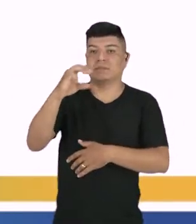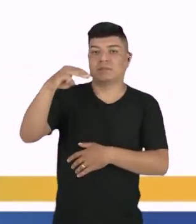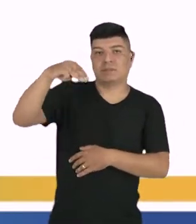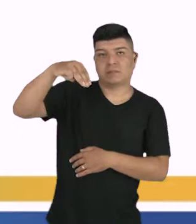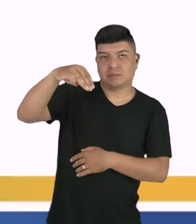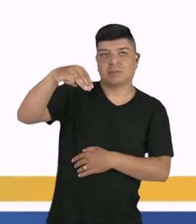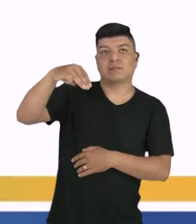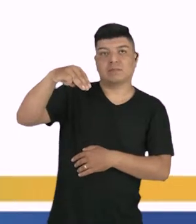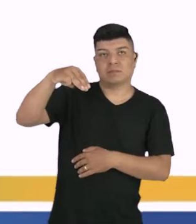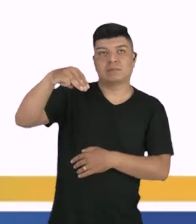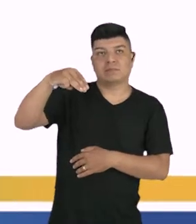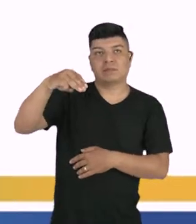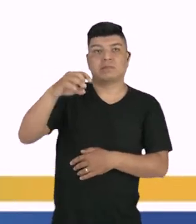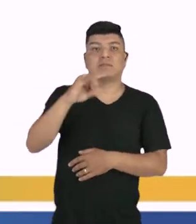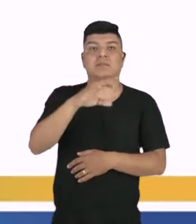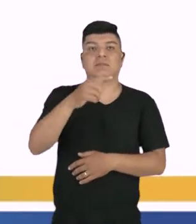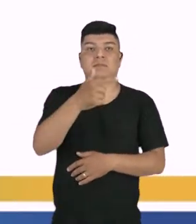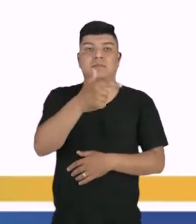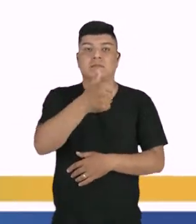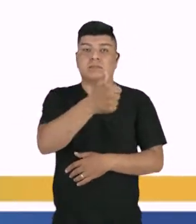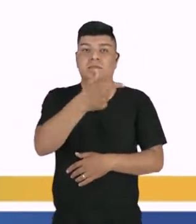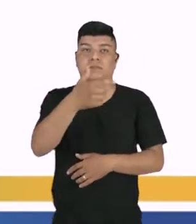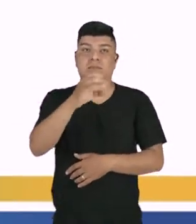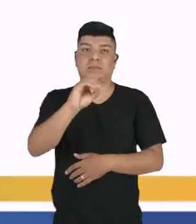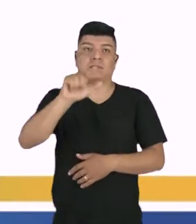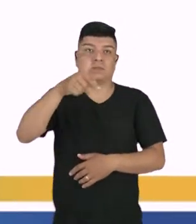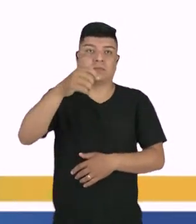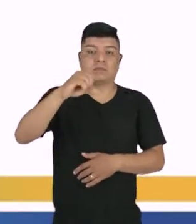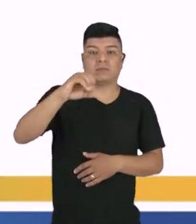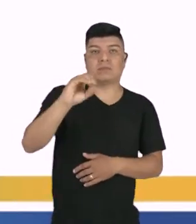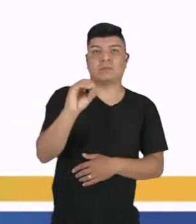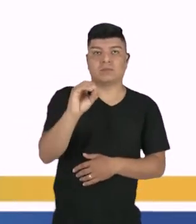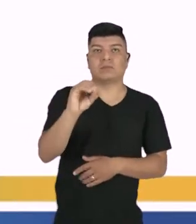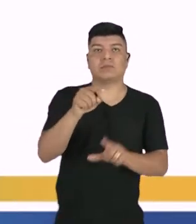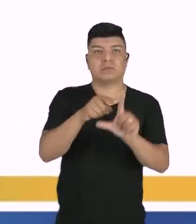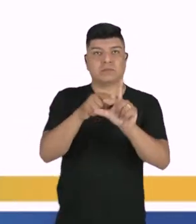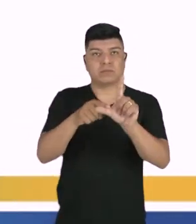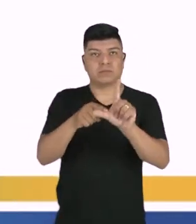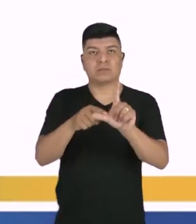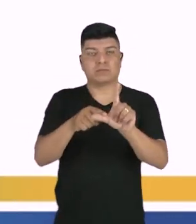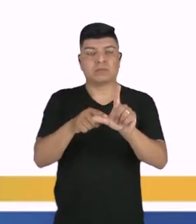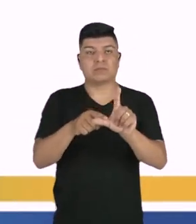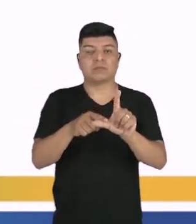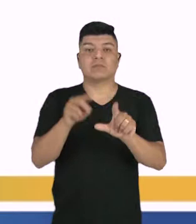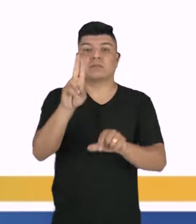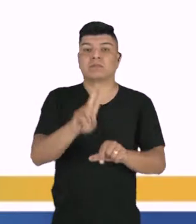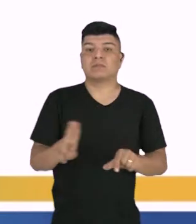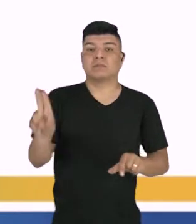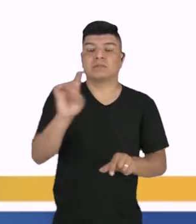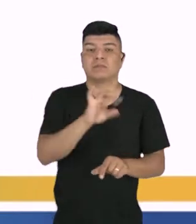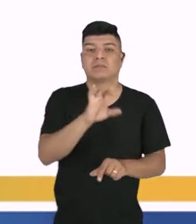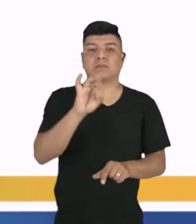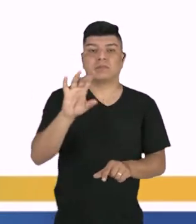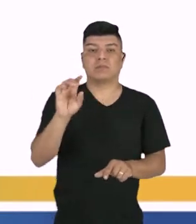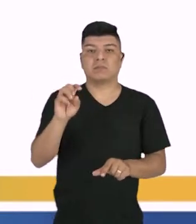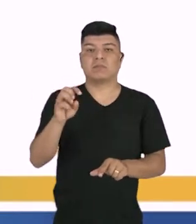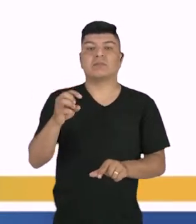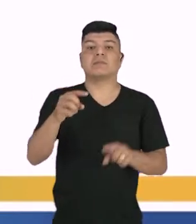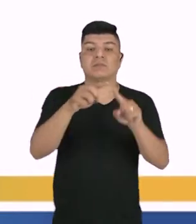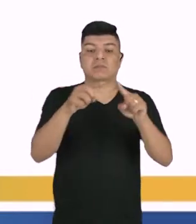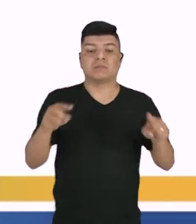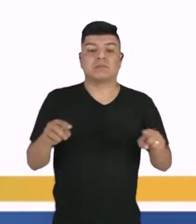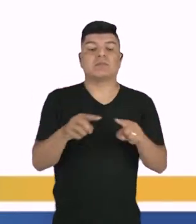do triângulo retângulo, 120, o outro 90. Então, aplicar as relações trigonométricas no triângulo retângulo,